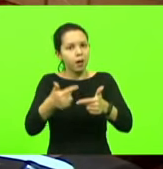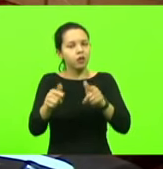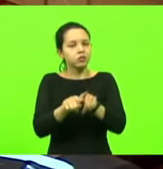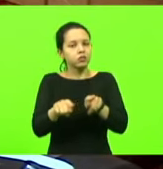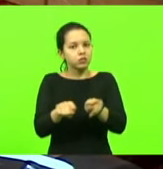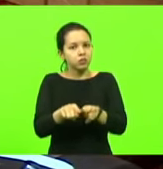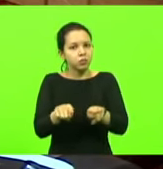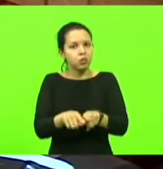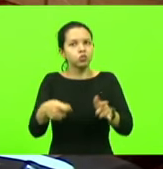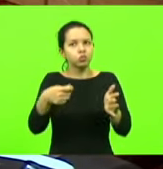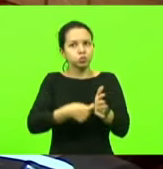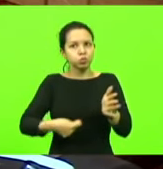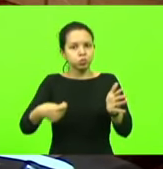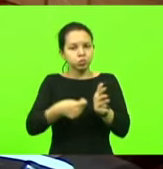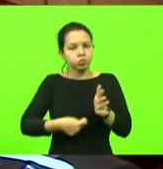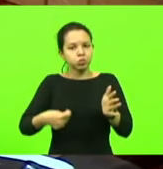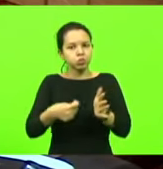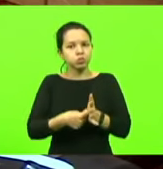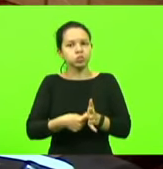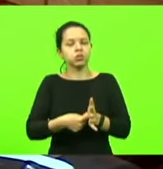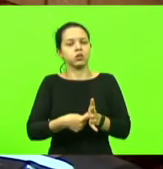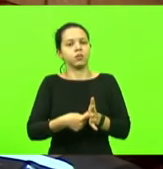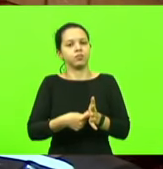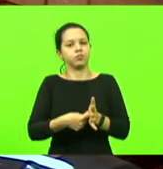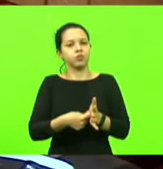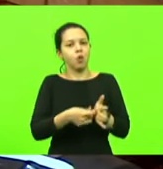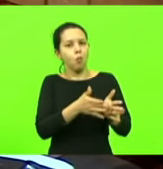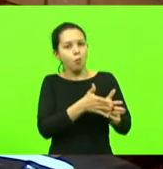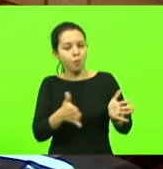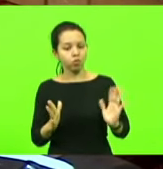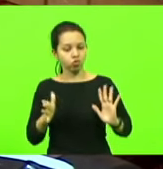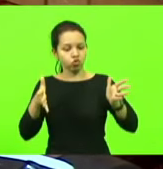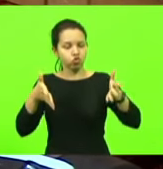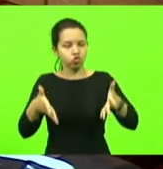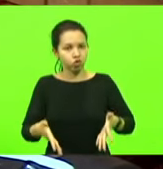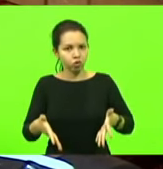nossa luta desde o momento que chegamos aqui.